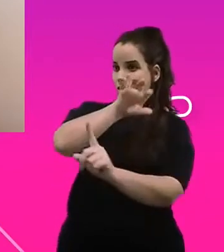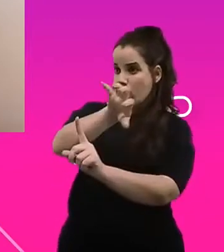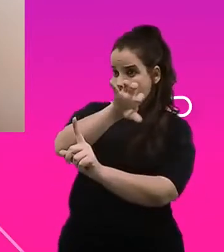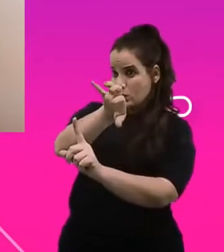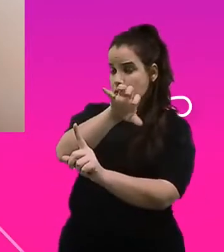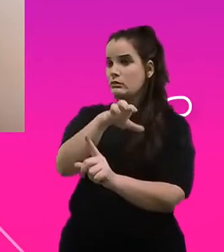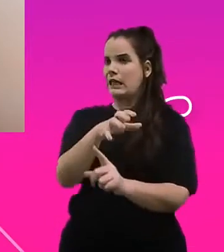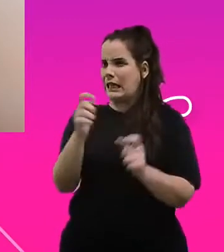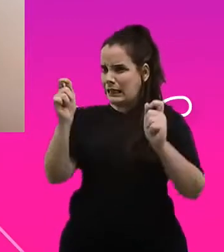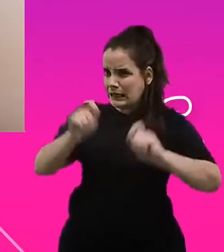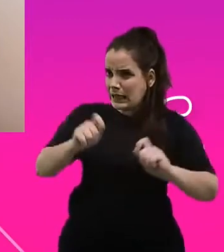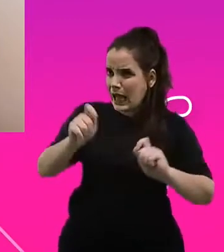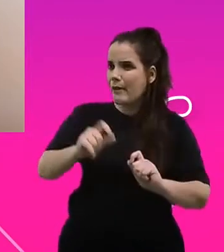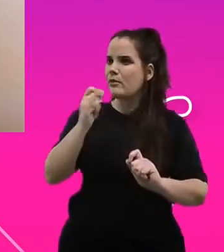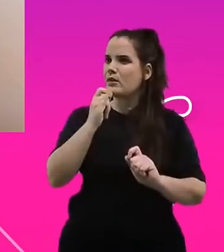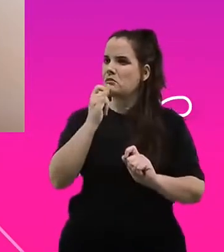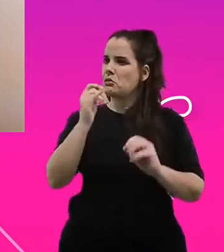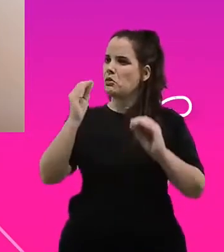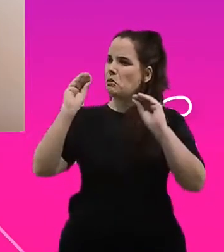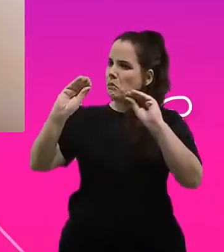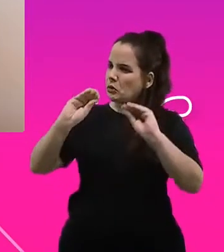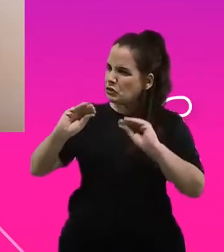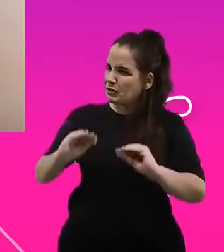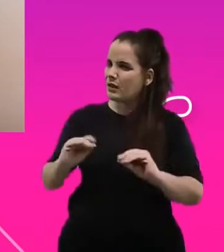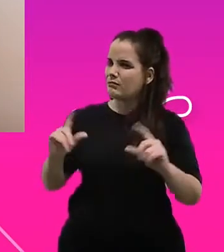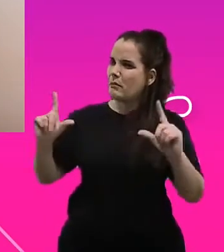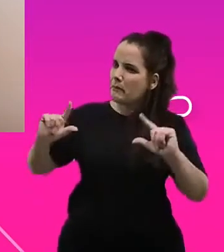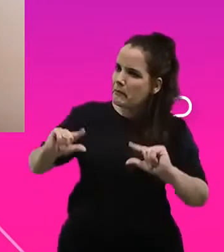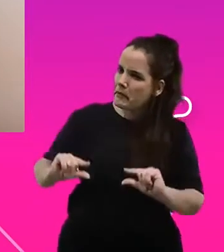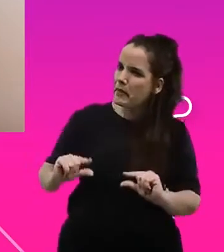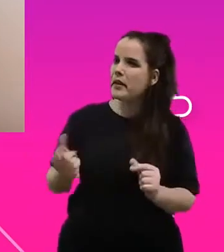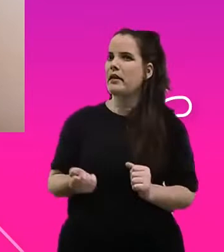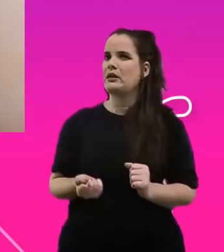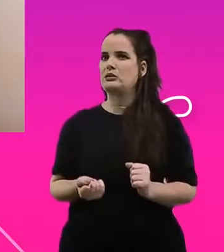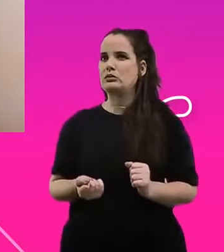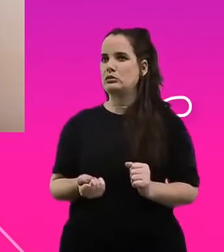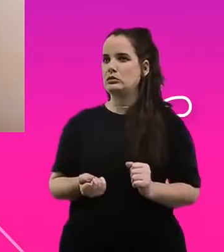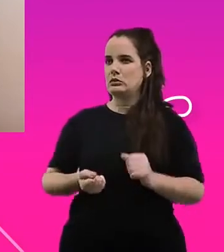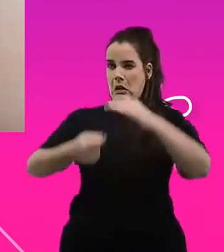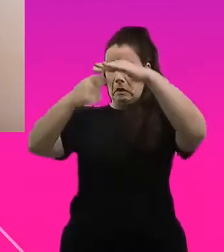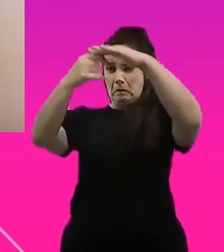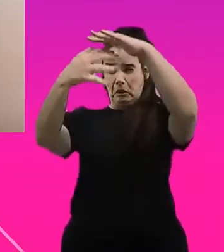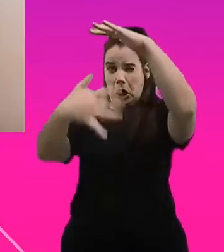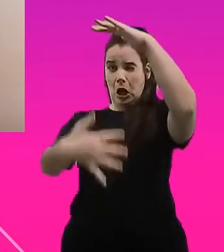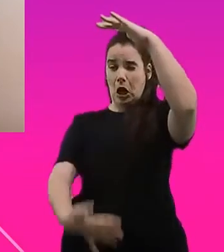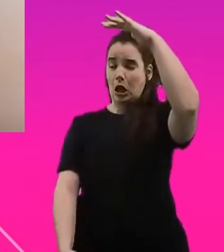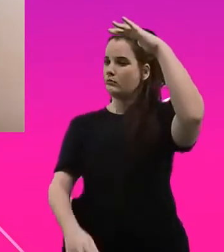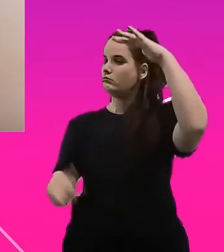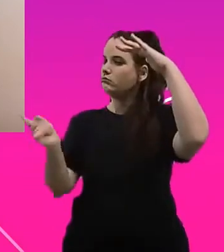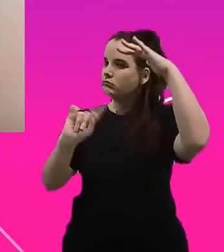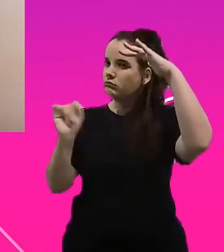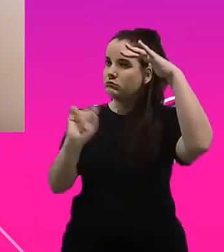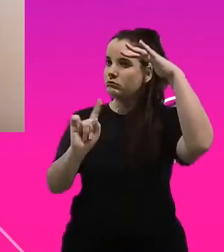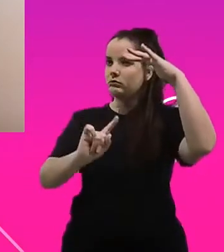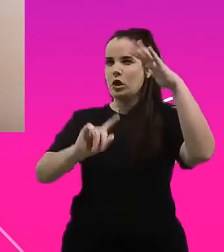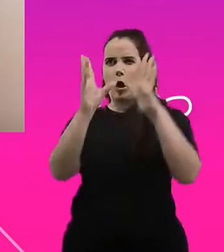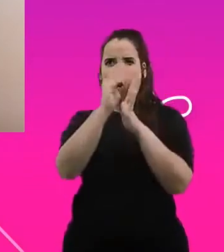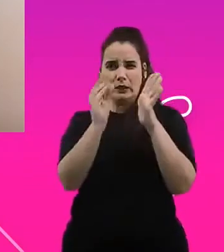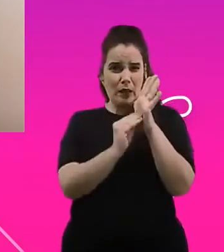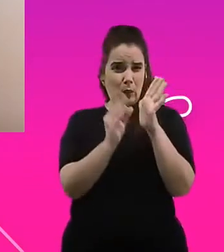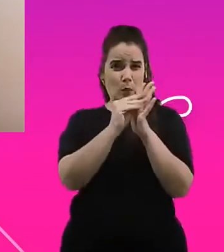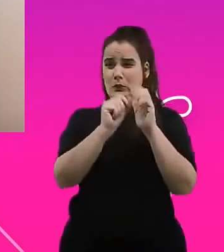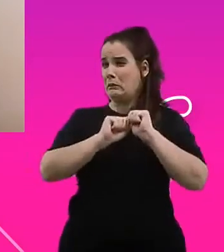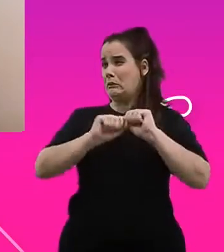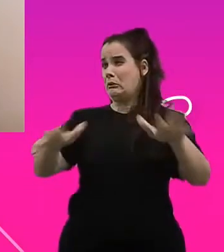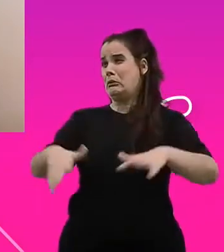verdade, assim? Postar menos, ter uma timeline menos cheia, não ficar enchendo as pessoas de conteúdo, lançamento, post